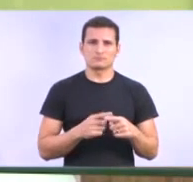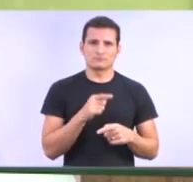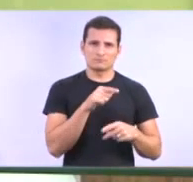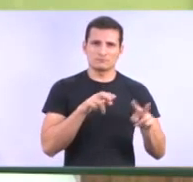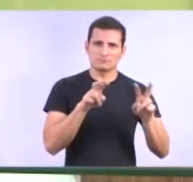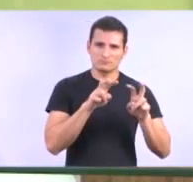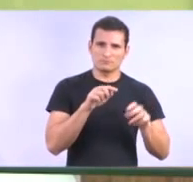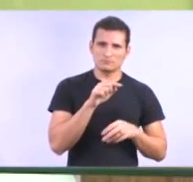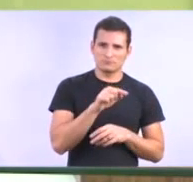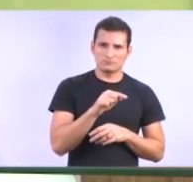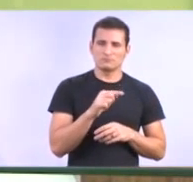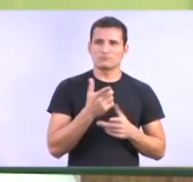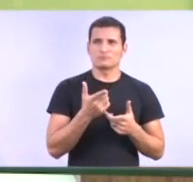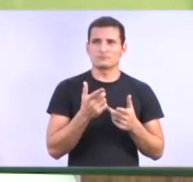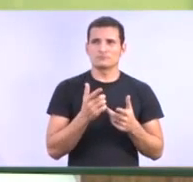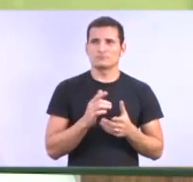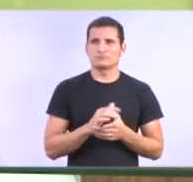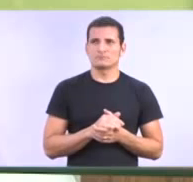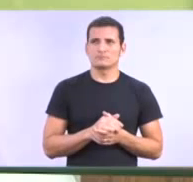podem